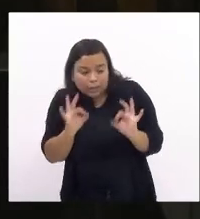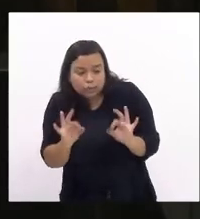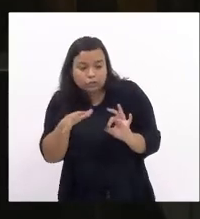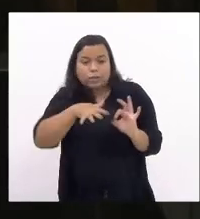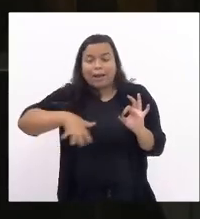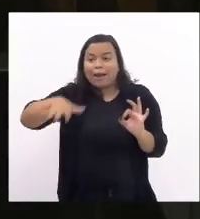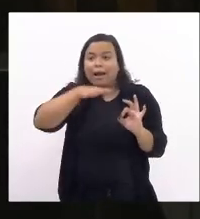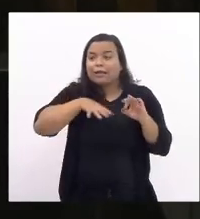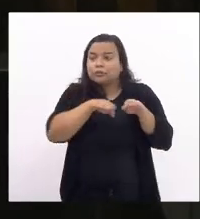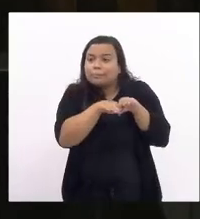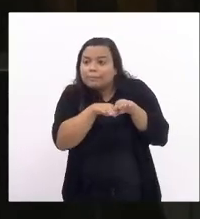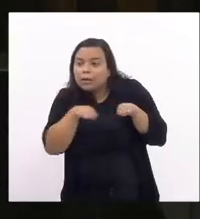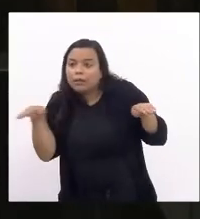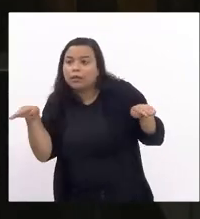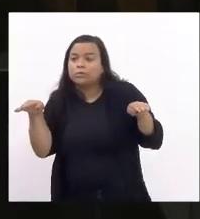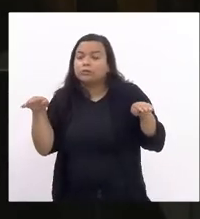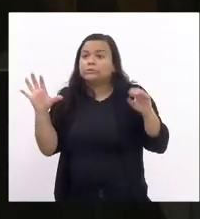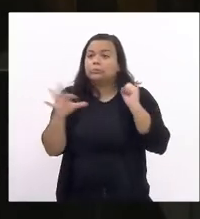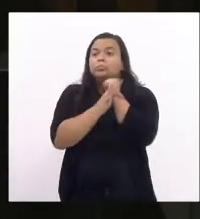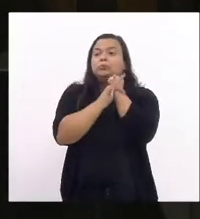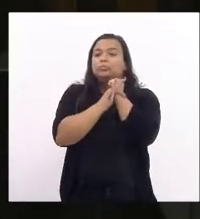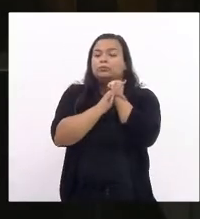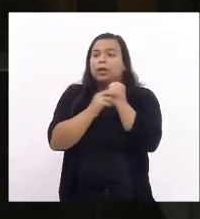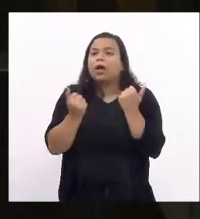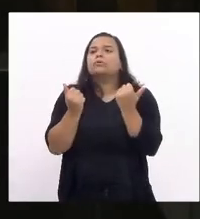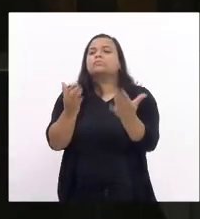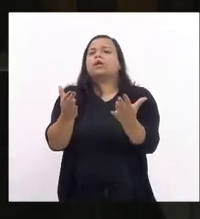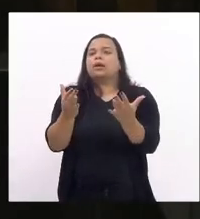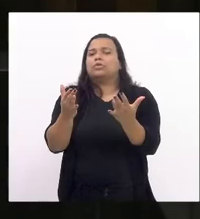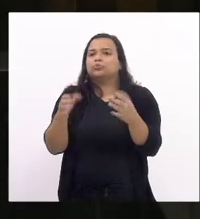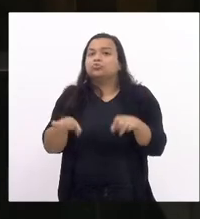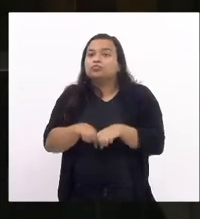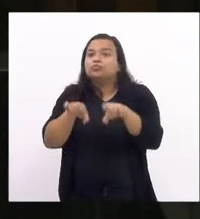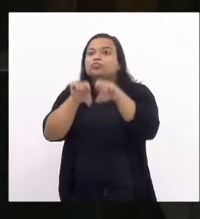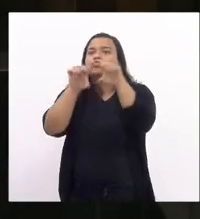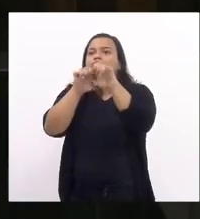áreas seguras, em áreas com acesso à infraestrutura,